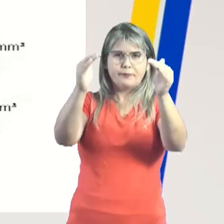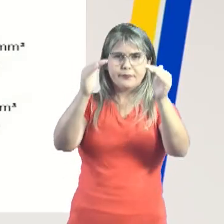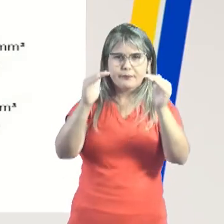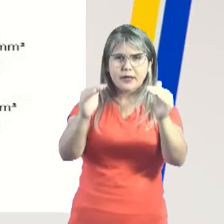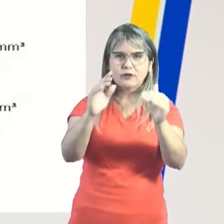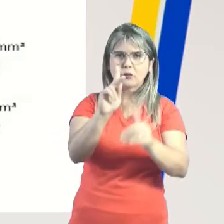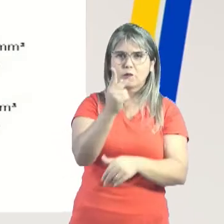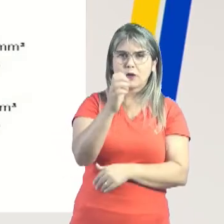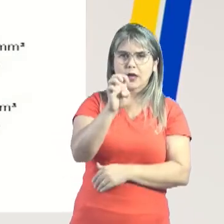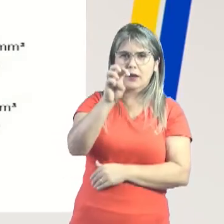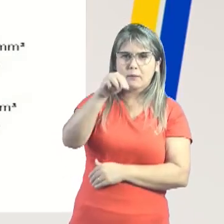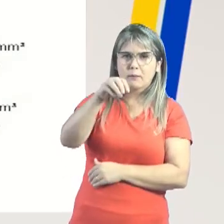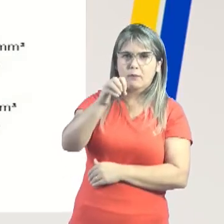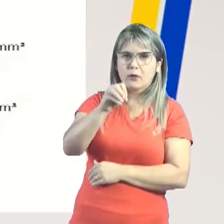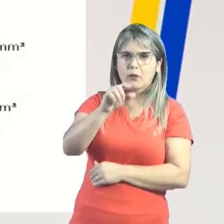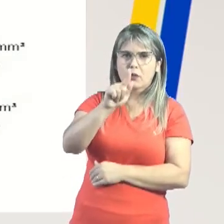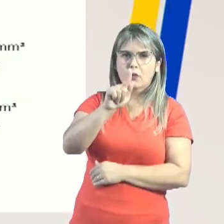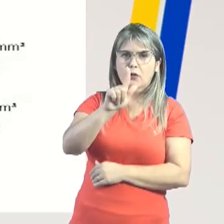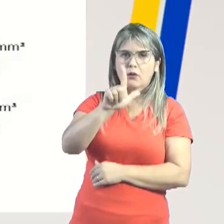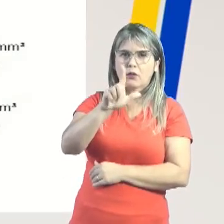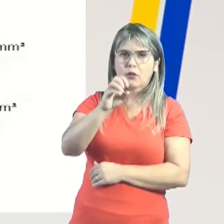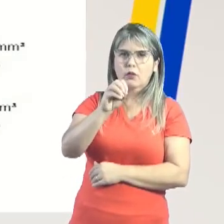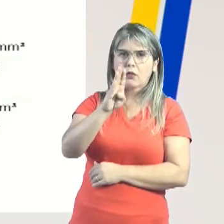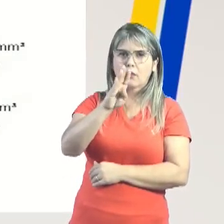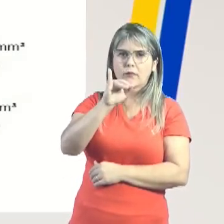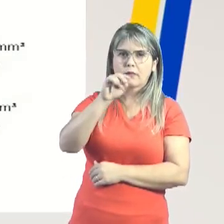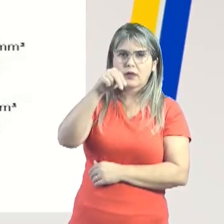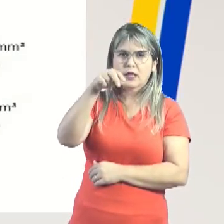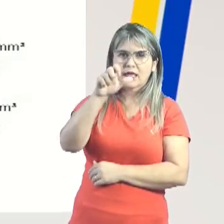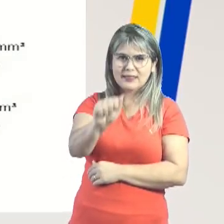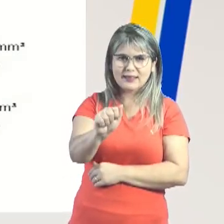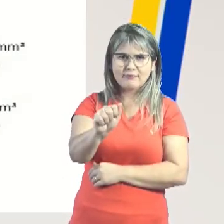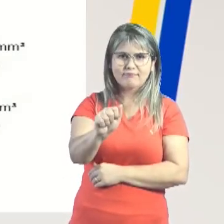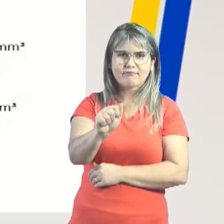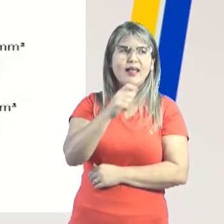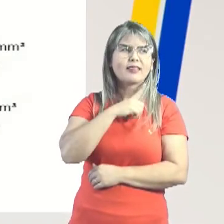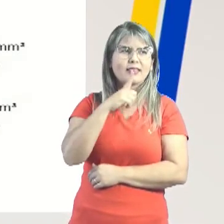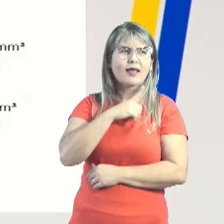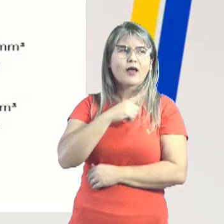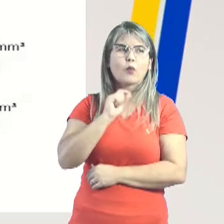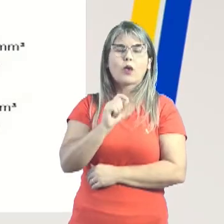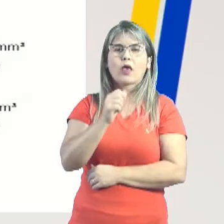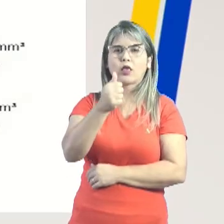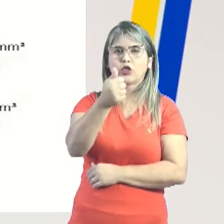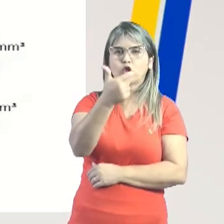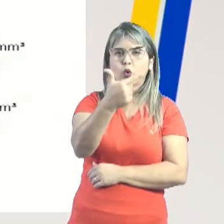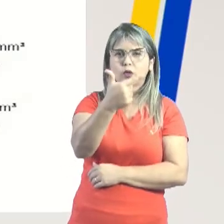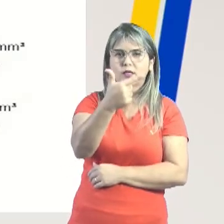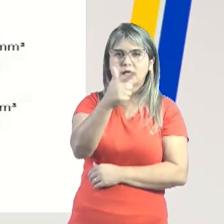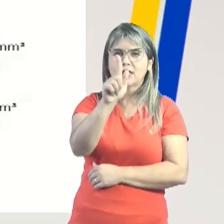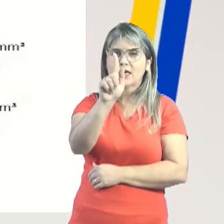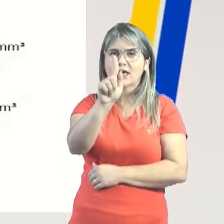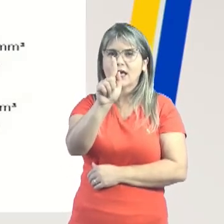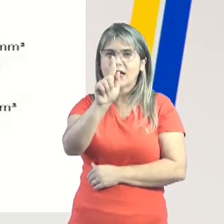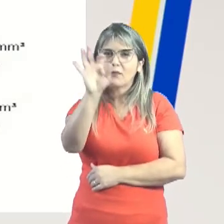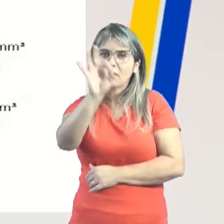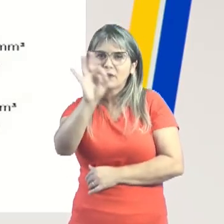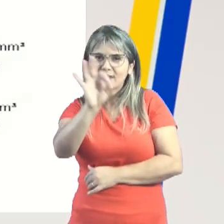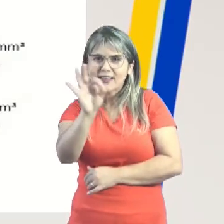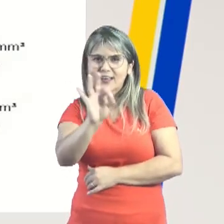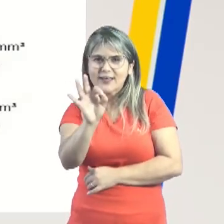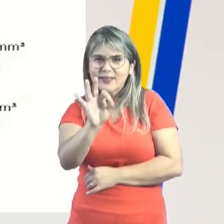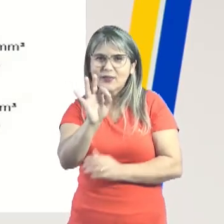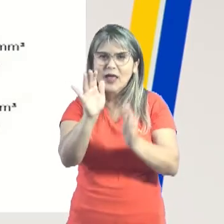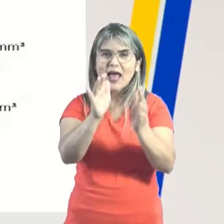12 a 17,5. Não tem que fechar no valor ali não, tá ok? Tem que estar entre os valores. Às vezes foge um pouquinho, vamos supor, está